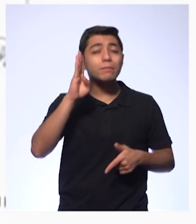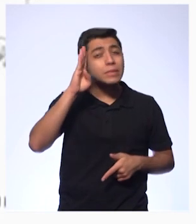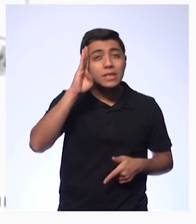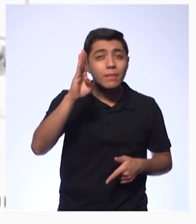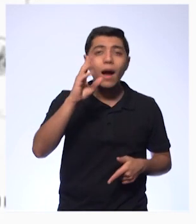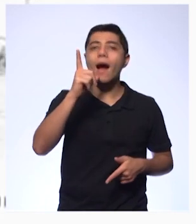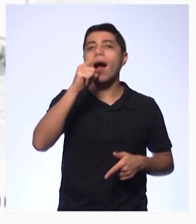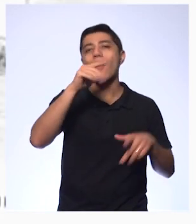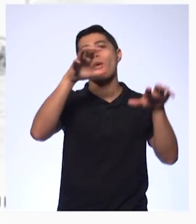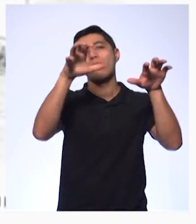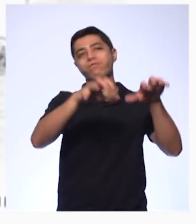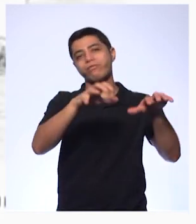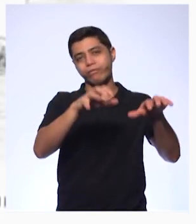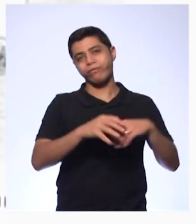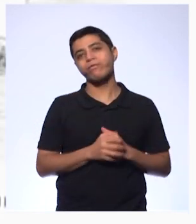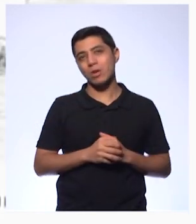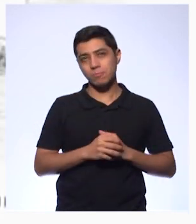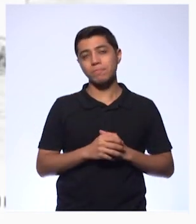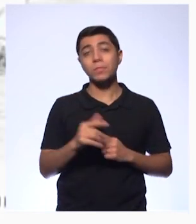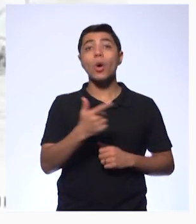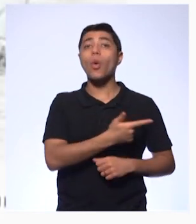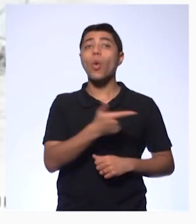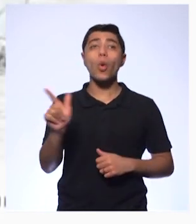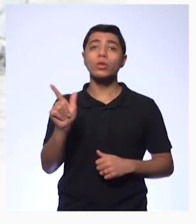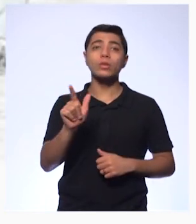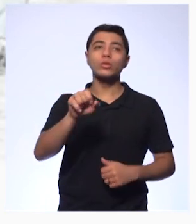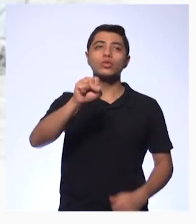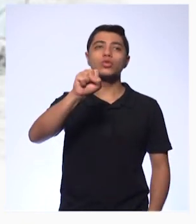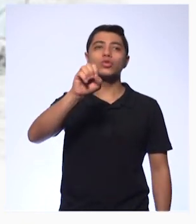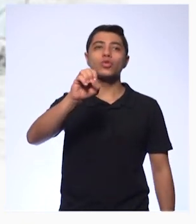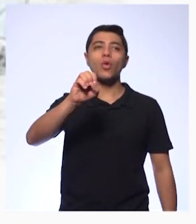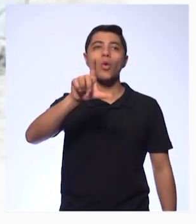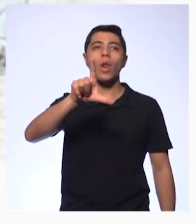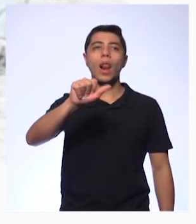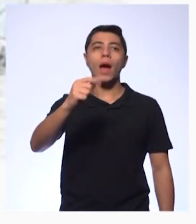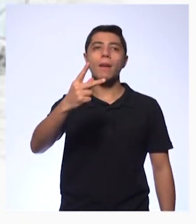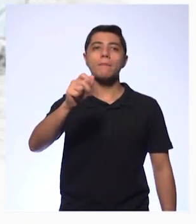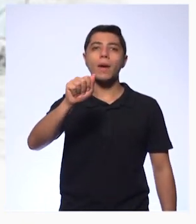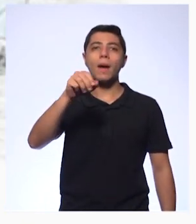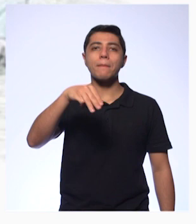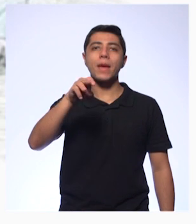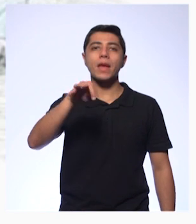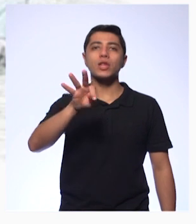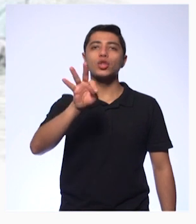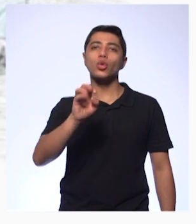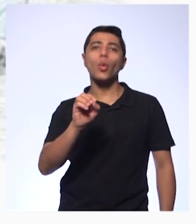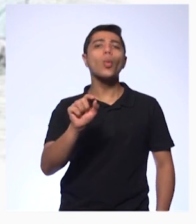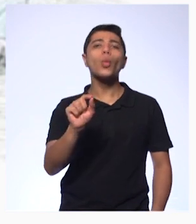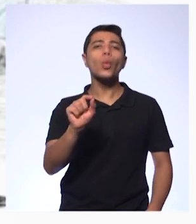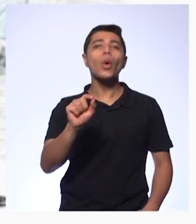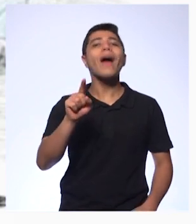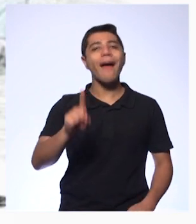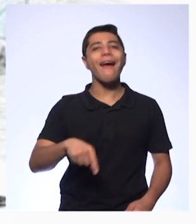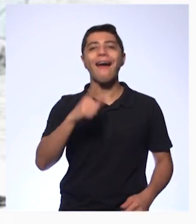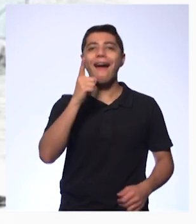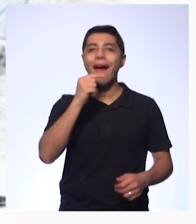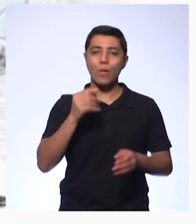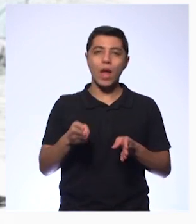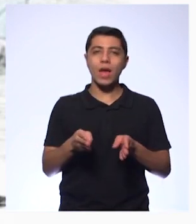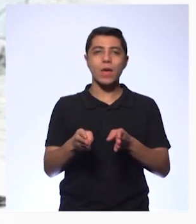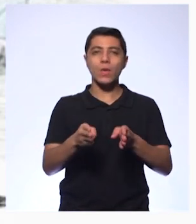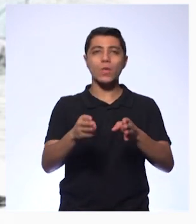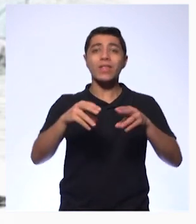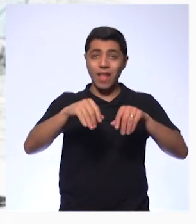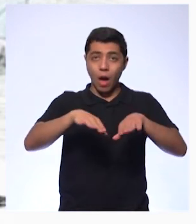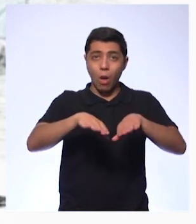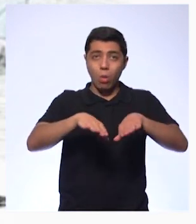os solapamentos são rupturas das margens de córregos ou rios, causadas pela erosão e ação das águas durante ou logo após